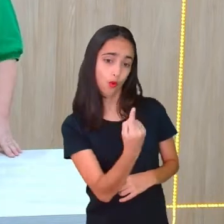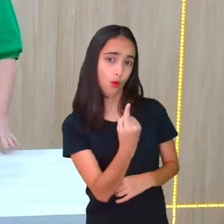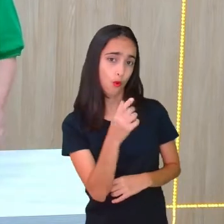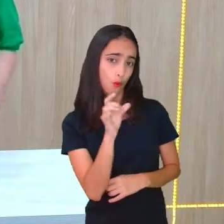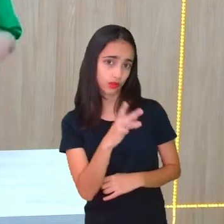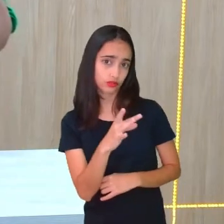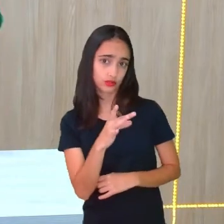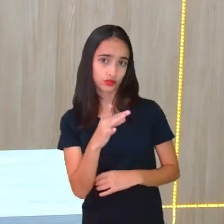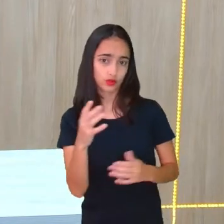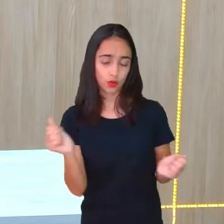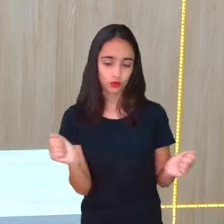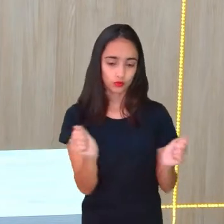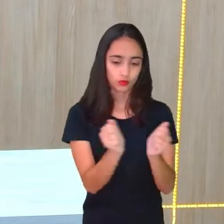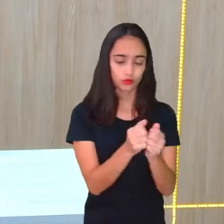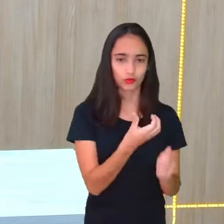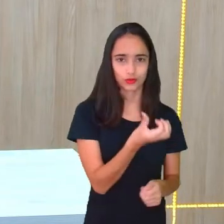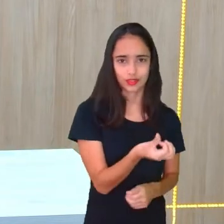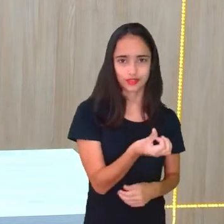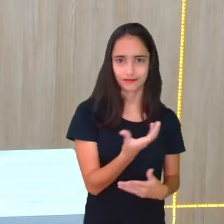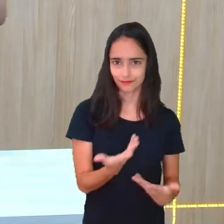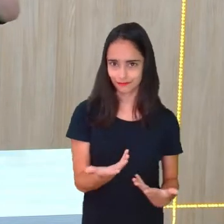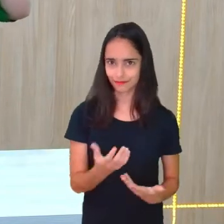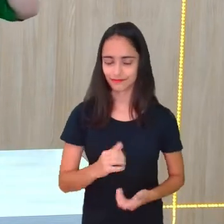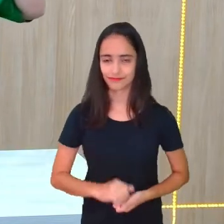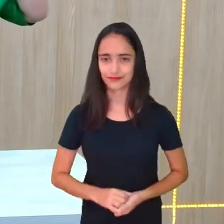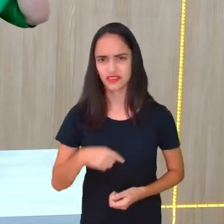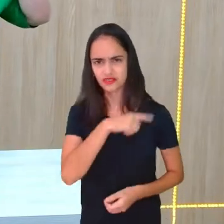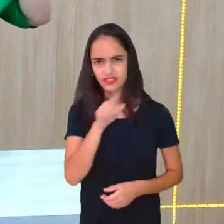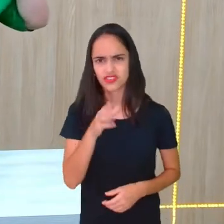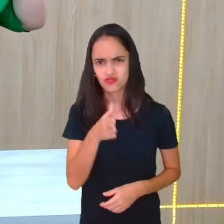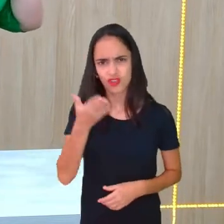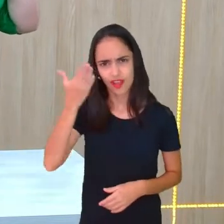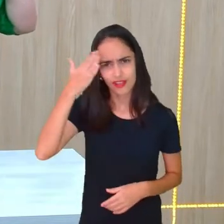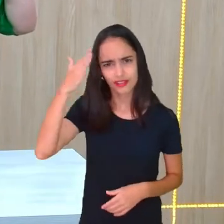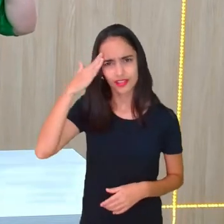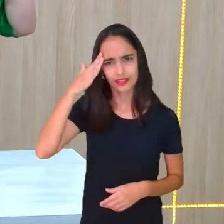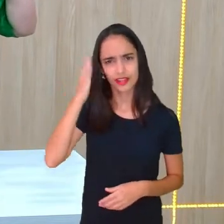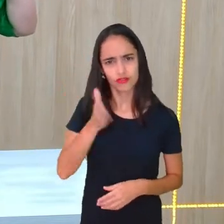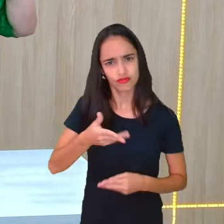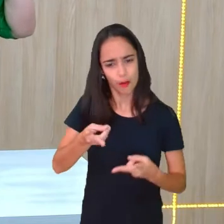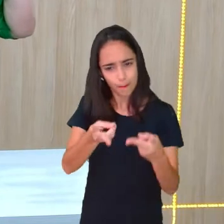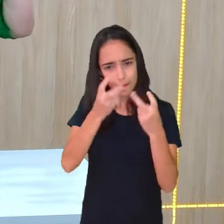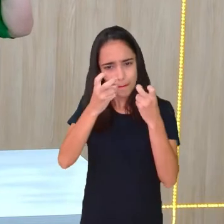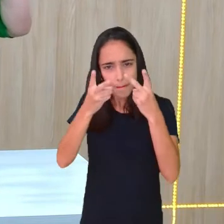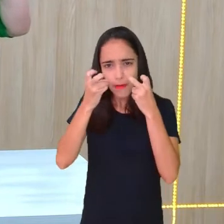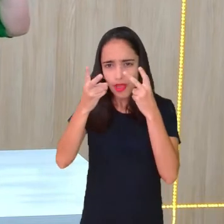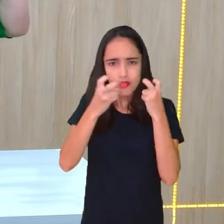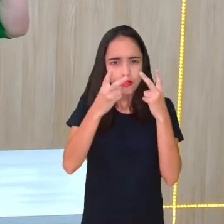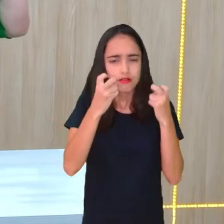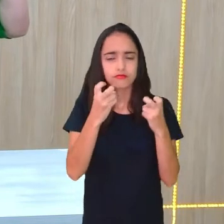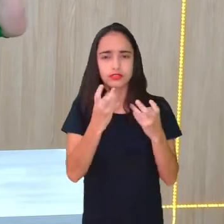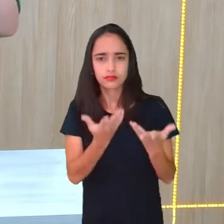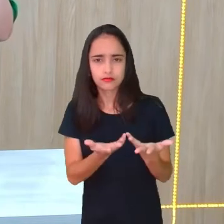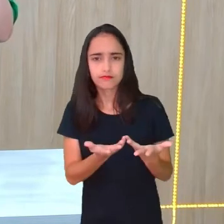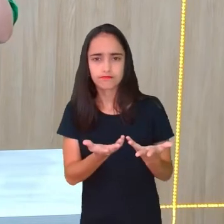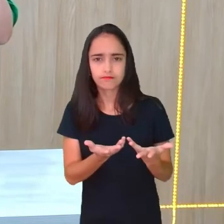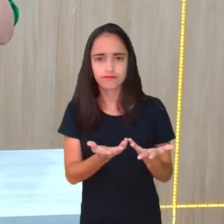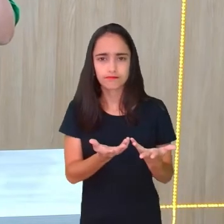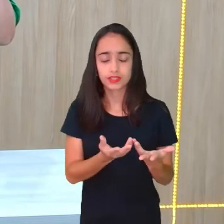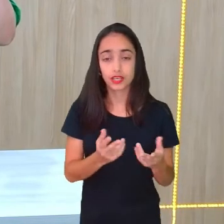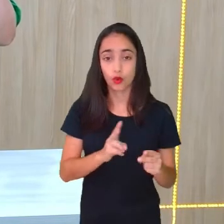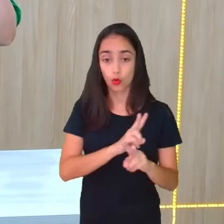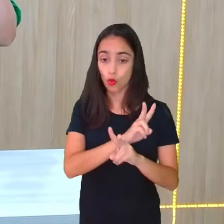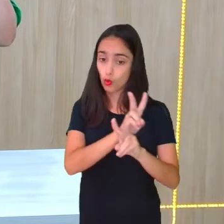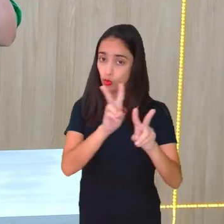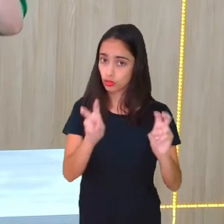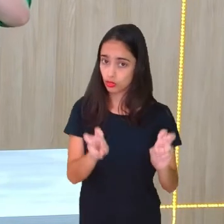seis. Tudo bem? Já entenderam, já conseguiram perceber que esse assunto